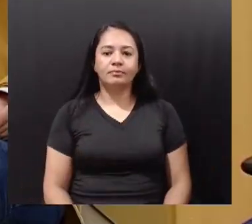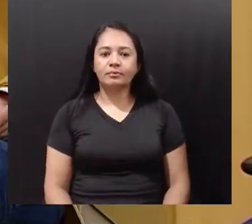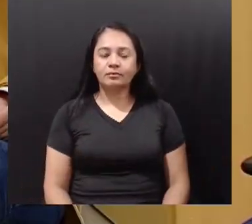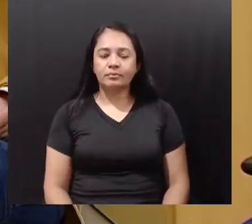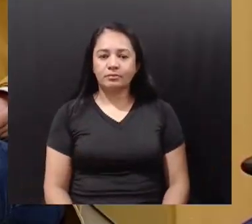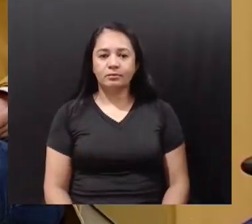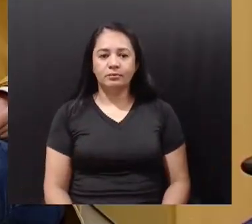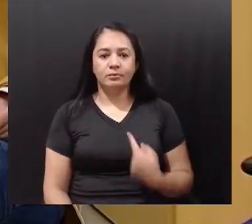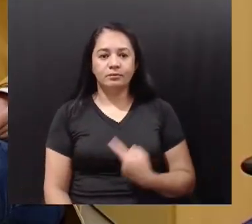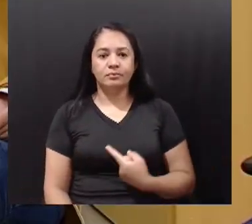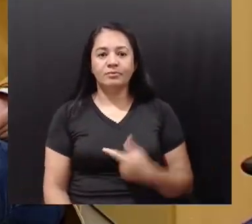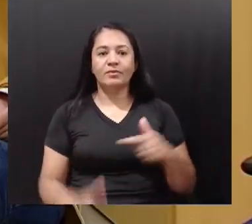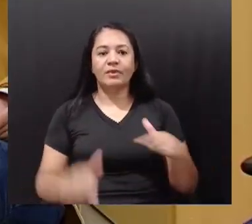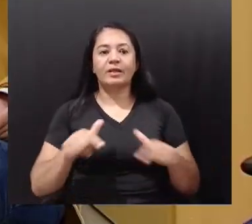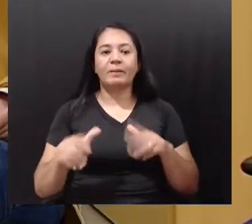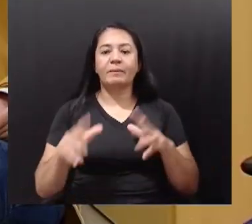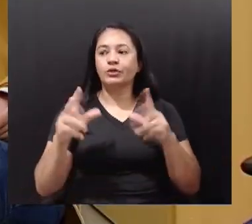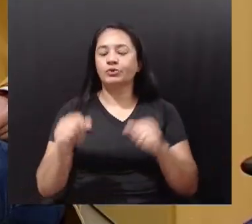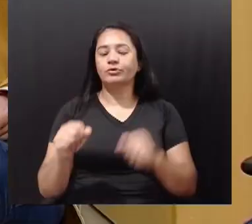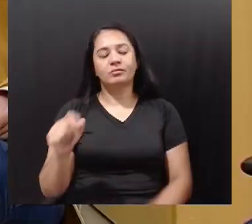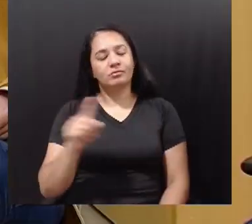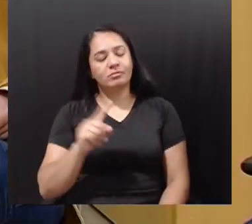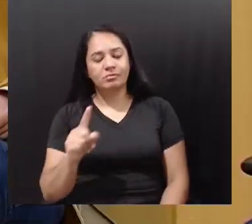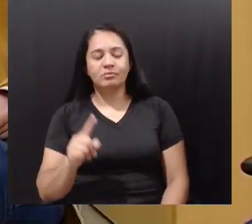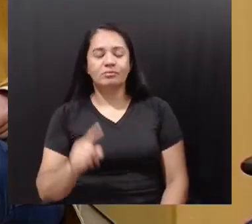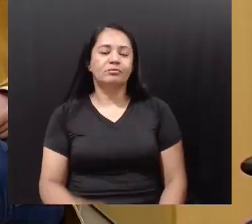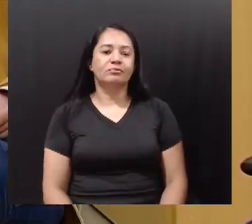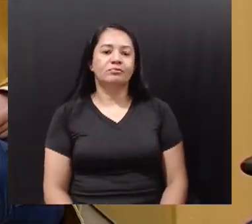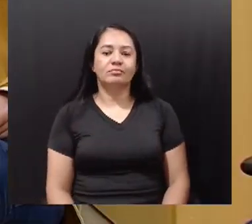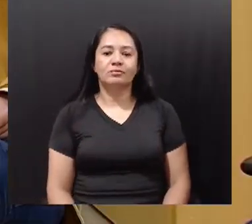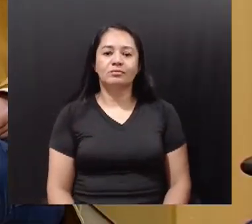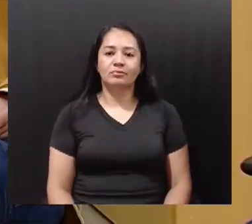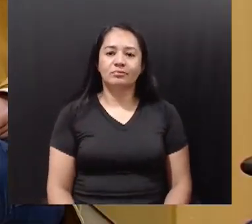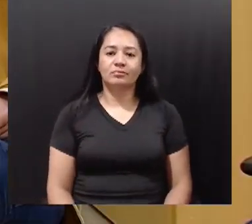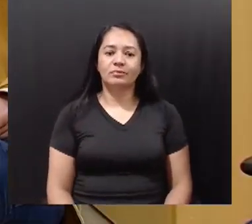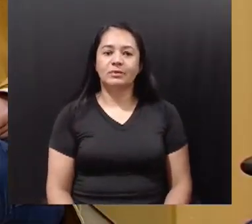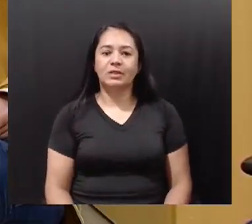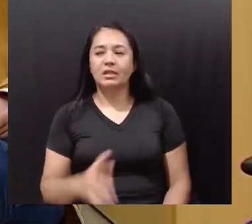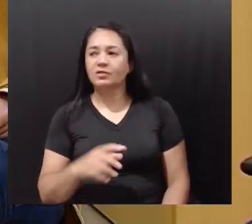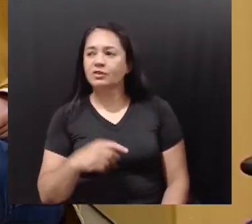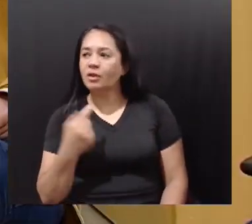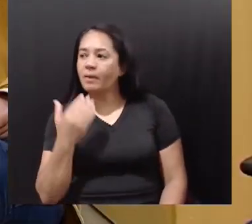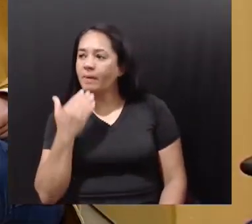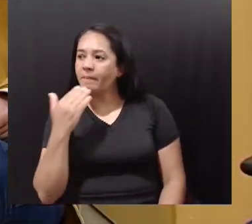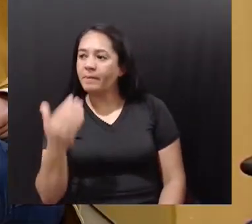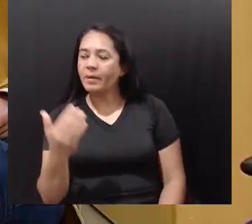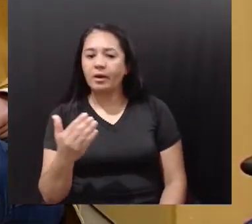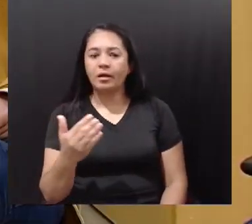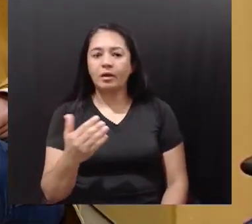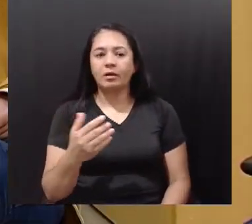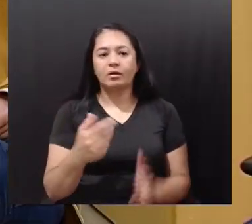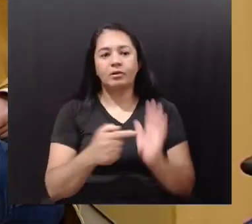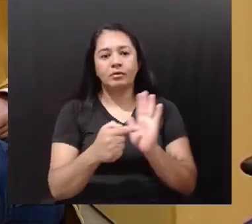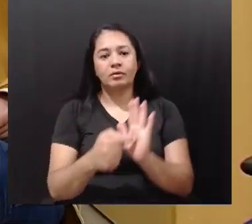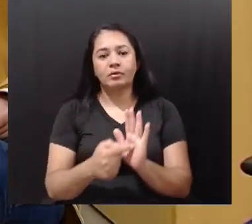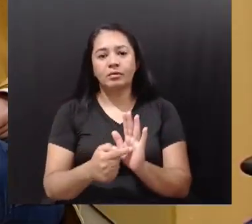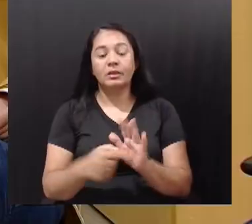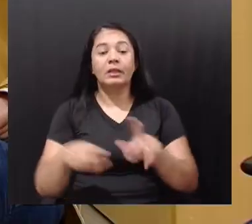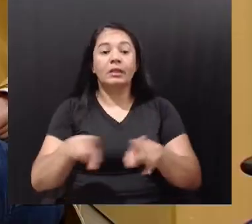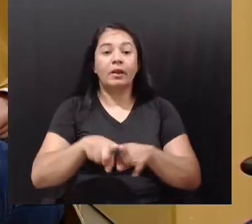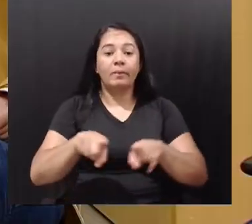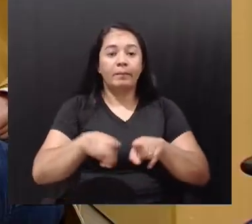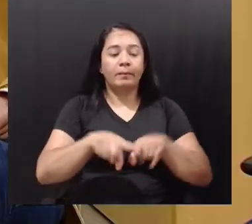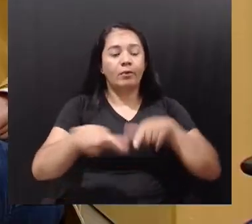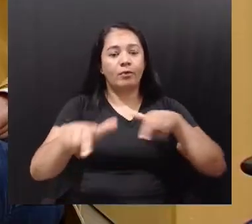atua em tudo, o Bruno falou, porque nem é escopo. Então, às vezes, a gente pega por amostragem isso para verificar. Inclusive, até a atuação do primeiro nível do